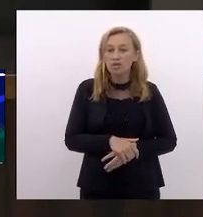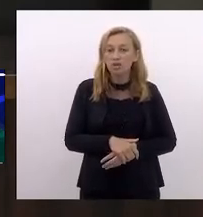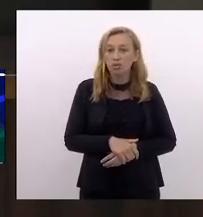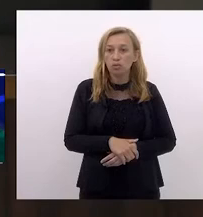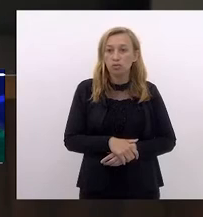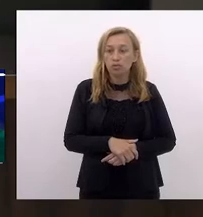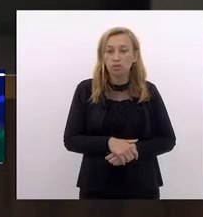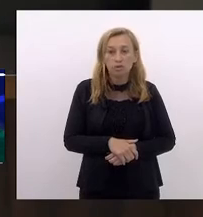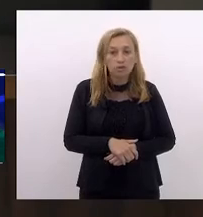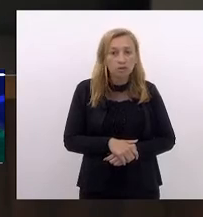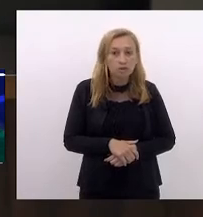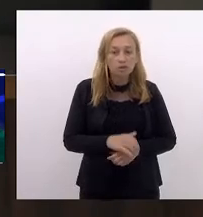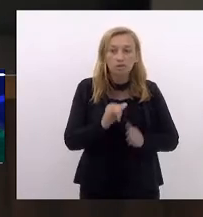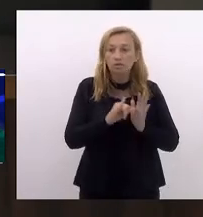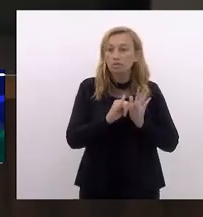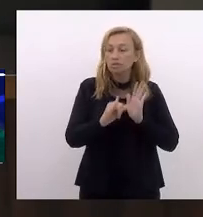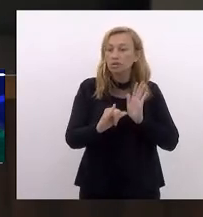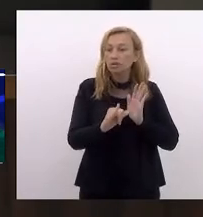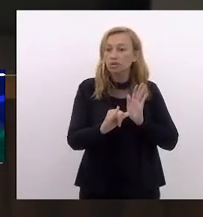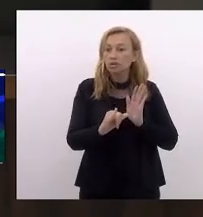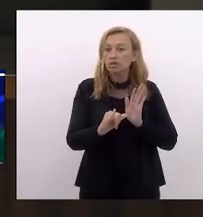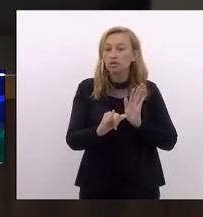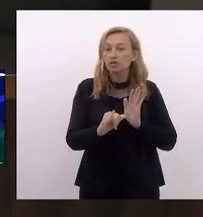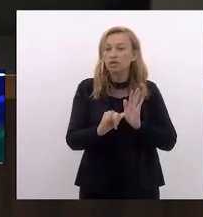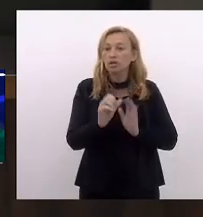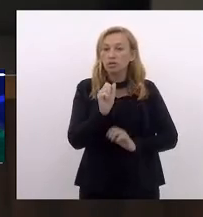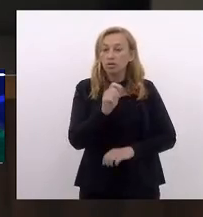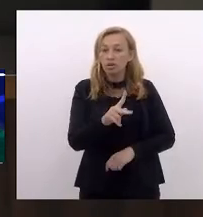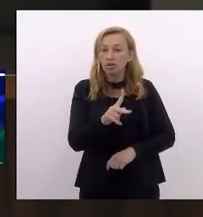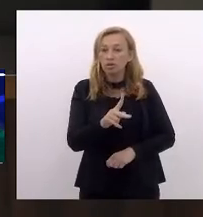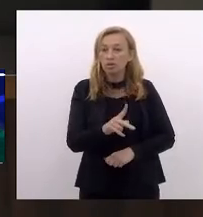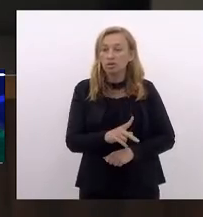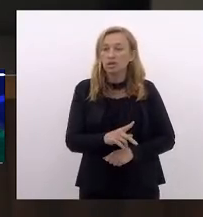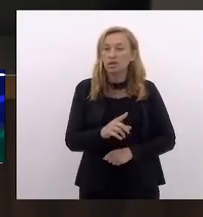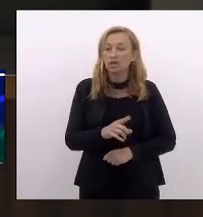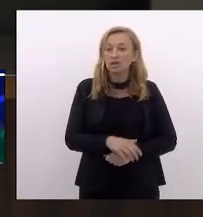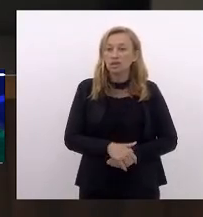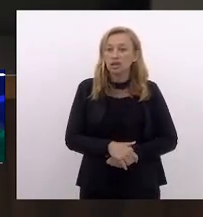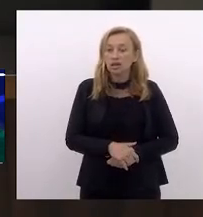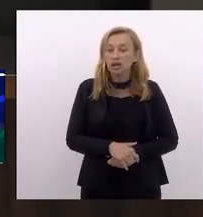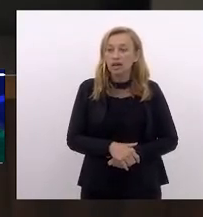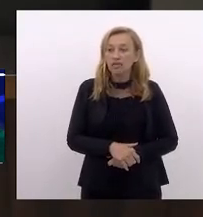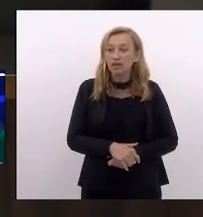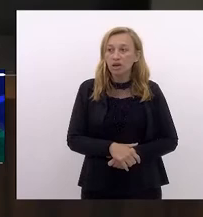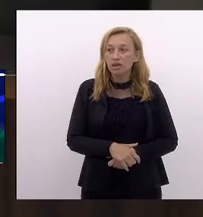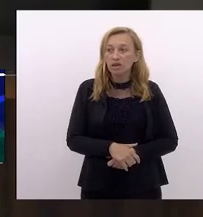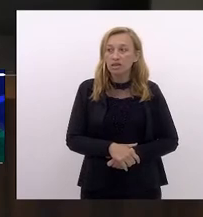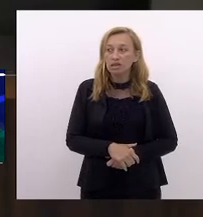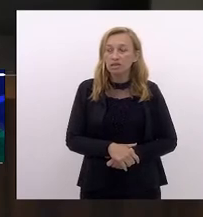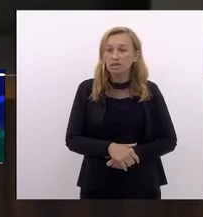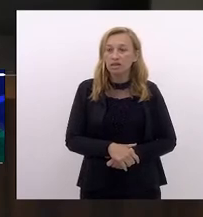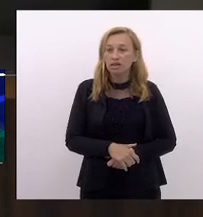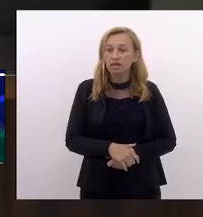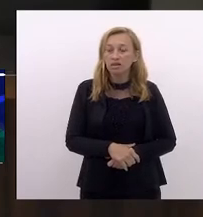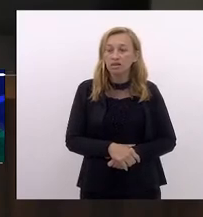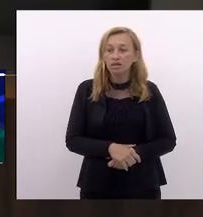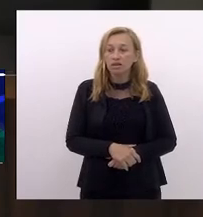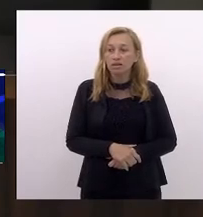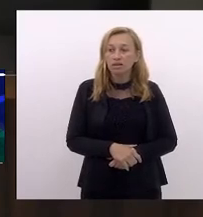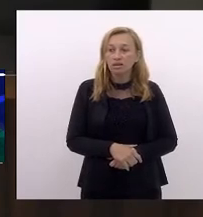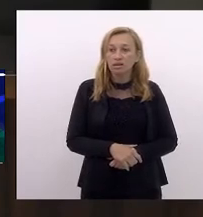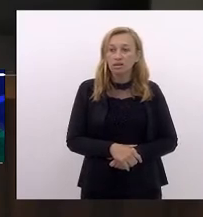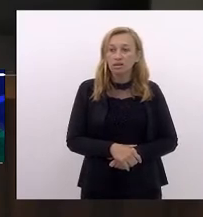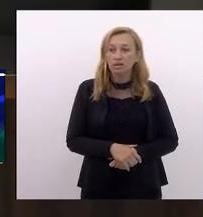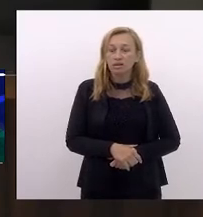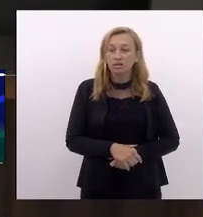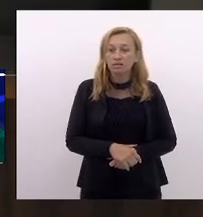que eu vou fazer publicar no no Diário tá ouvi o Deputado Luiz eu